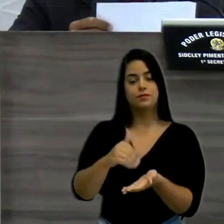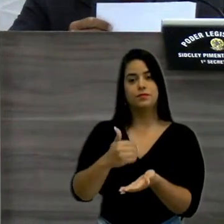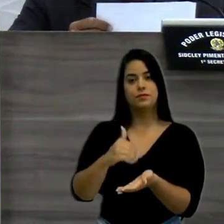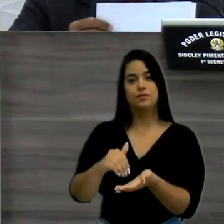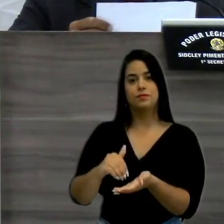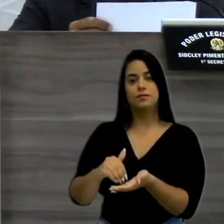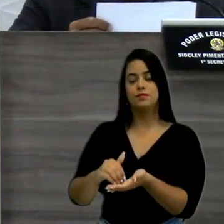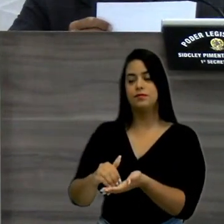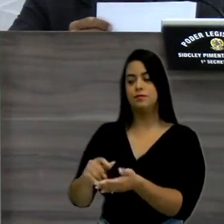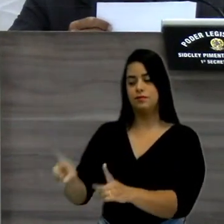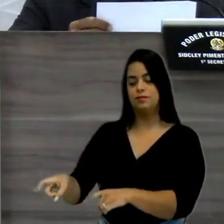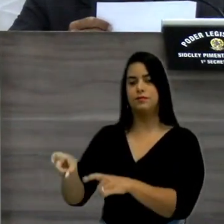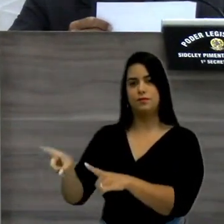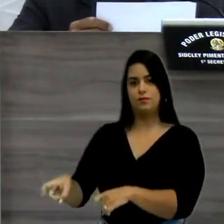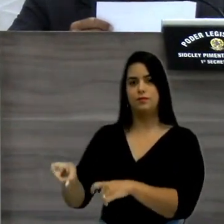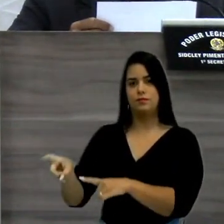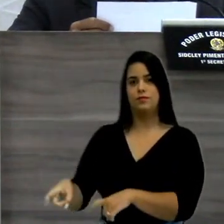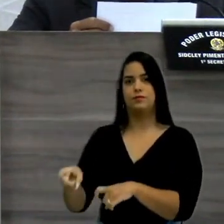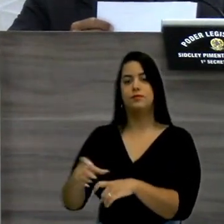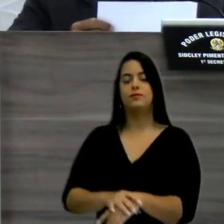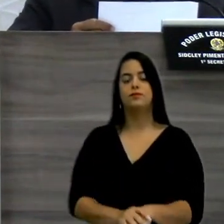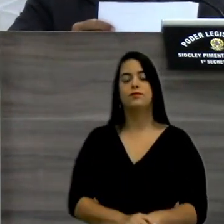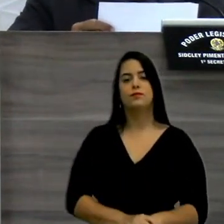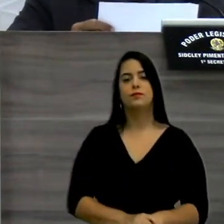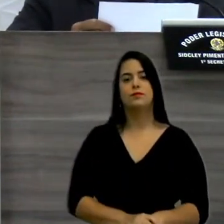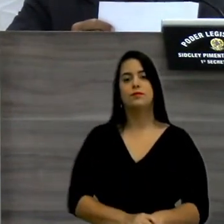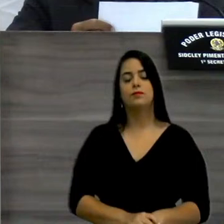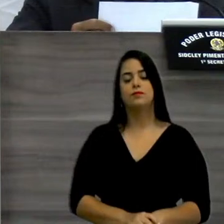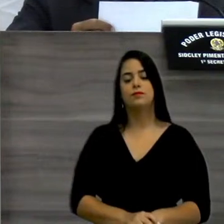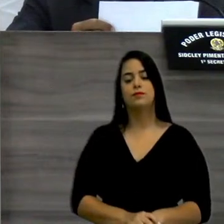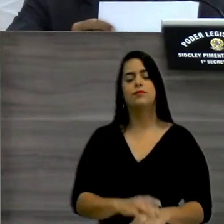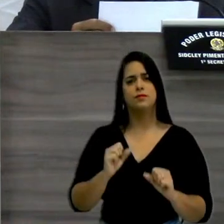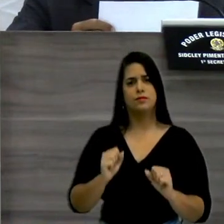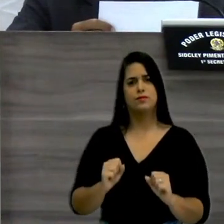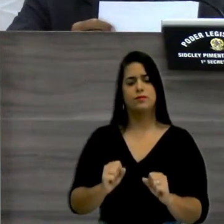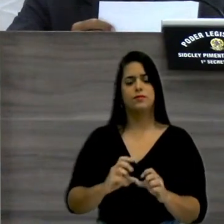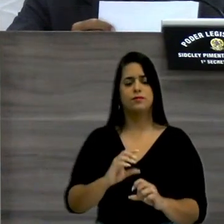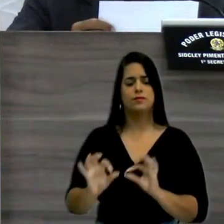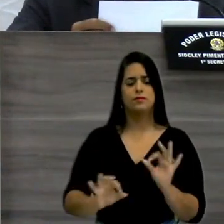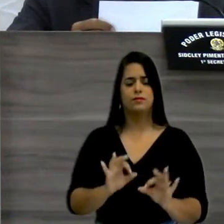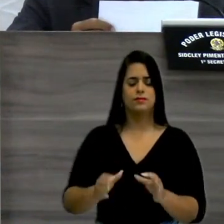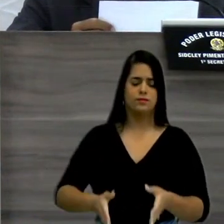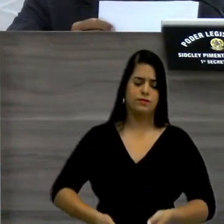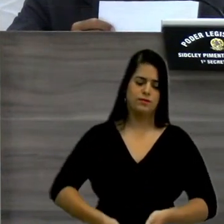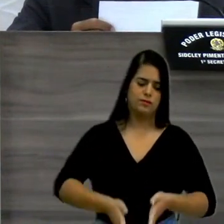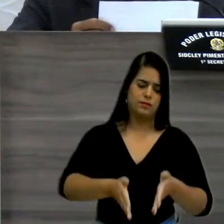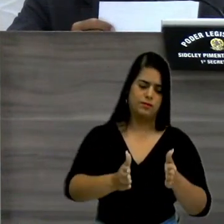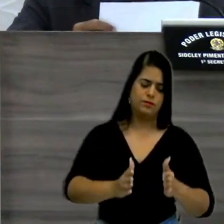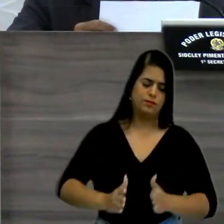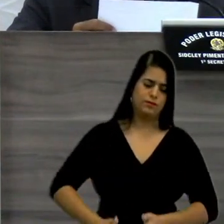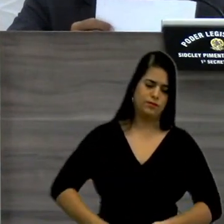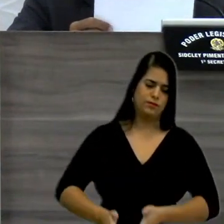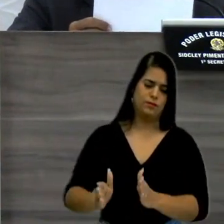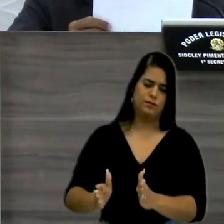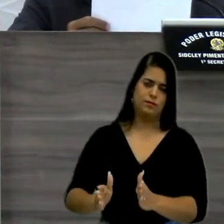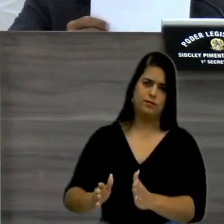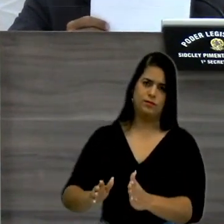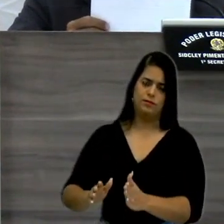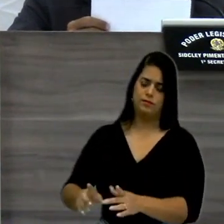Rural, Meio Ambiente e Sustentabilidade, faça a recuperação das estradas que dão acesso aos sítios Serrote e Poço